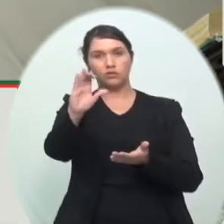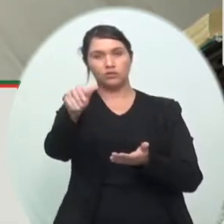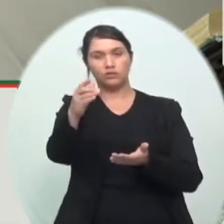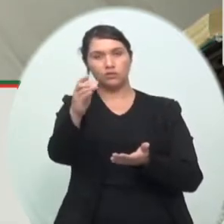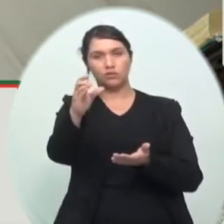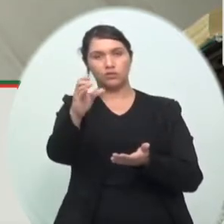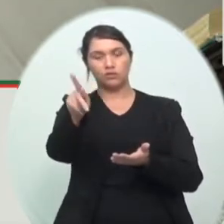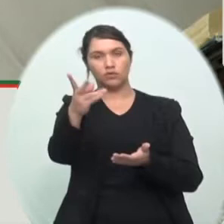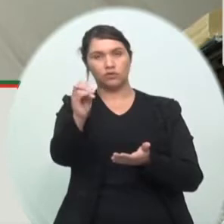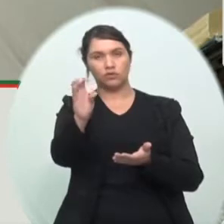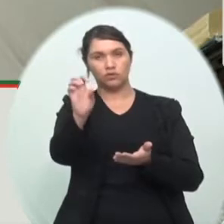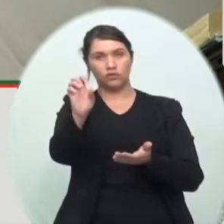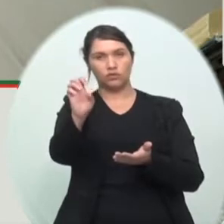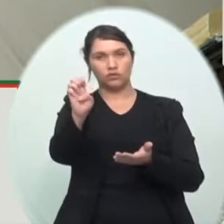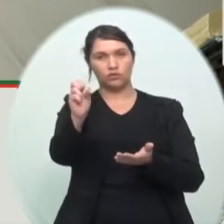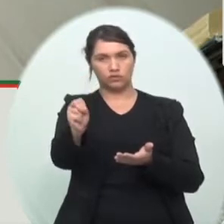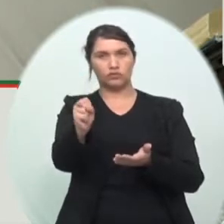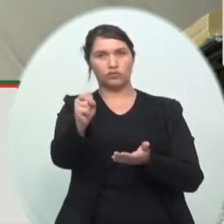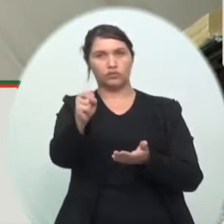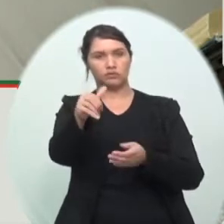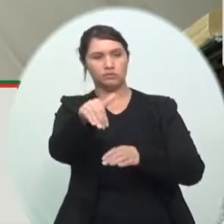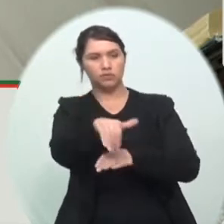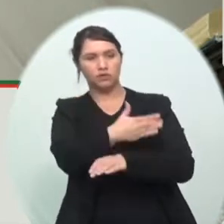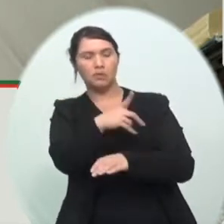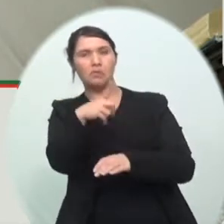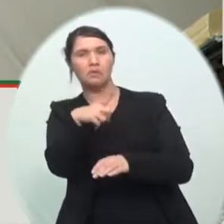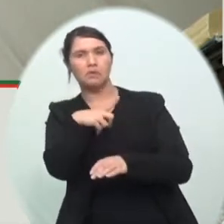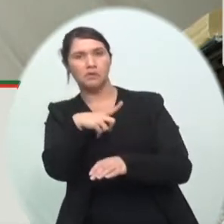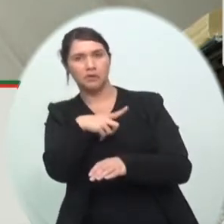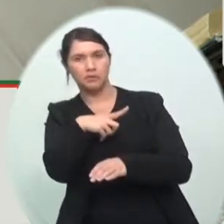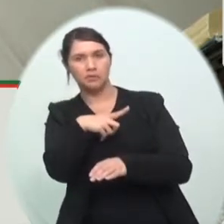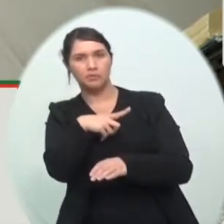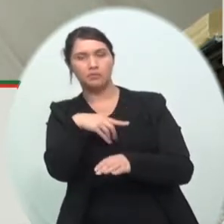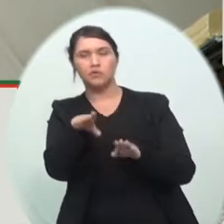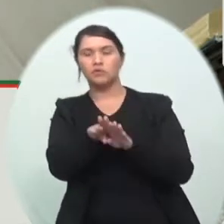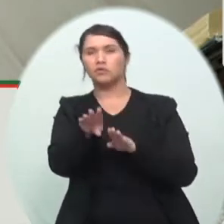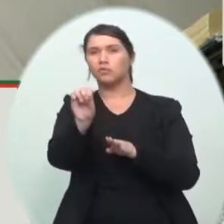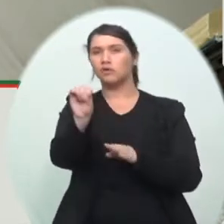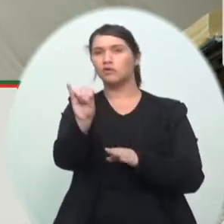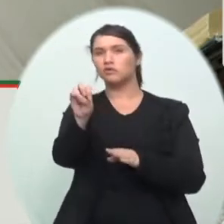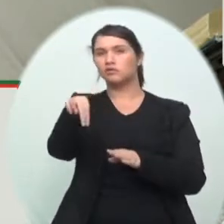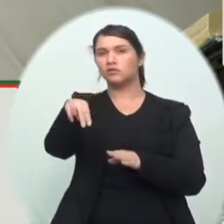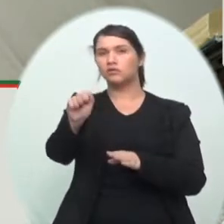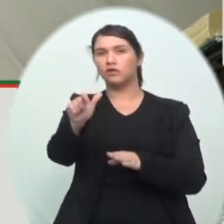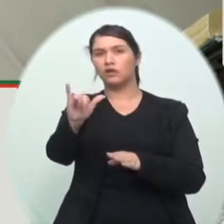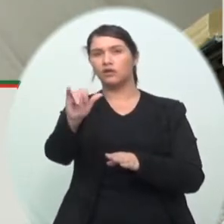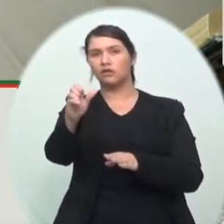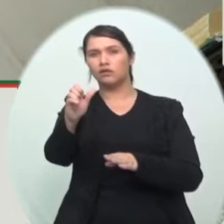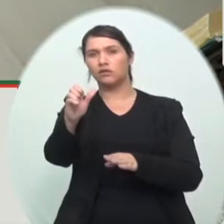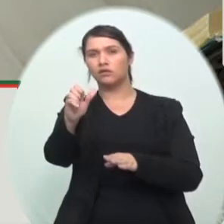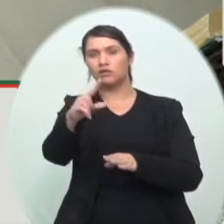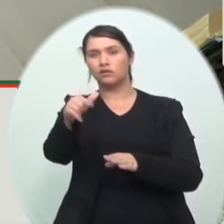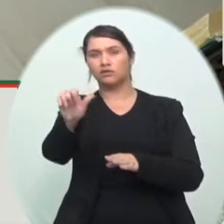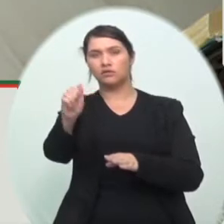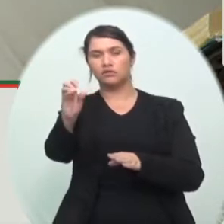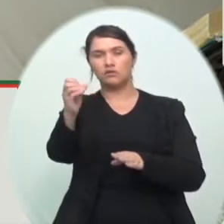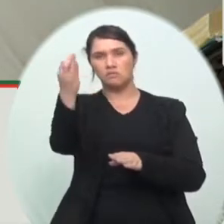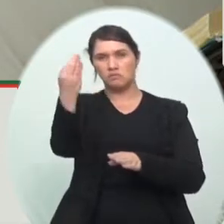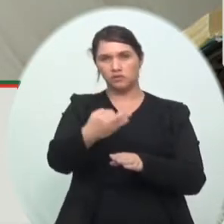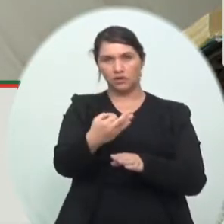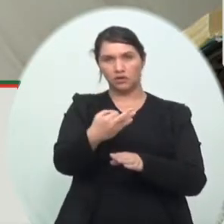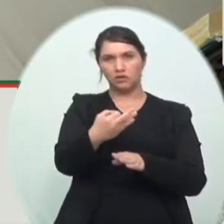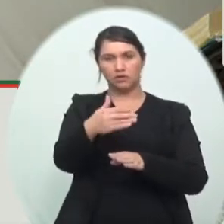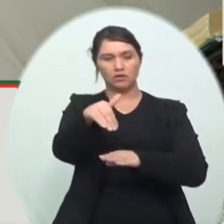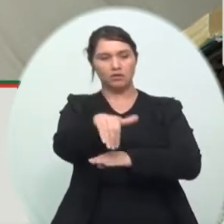via de rolagem e a sinalização adequada, indicando mão única na entrada, Avenida Montenegro, cruzamento com a